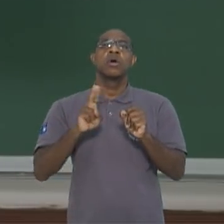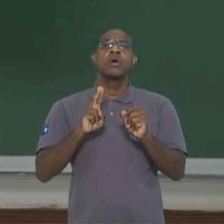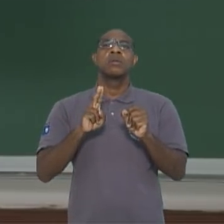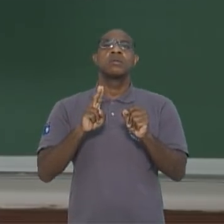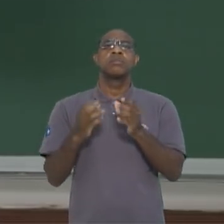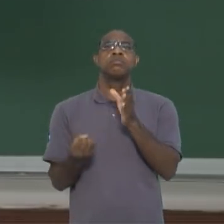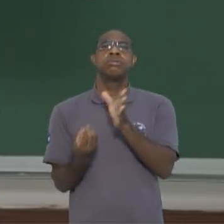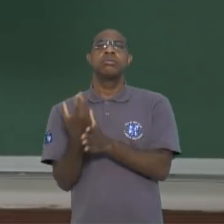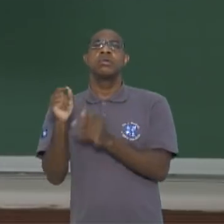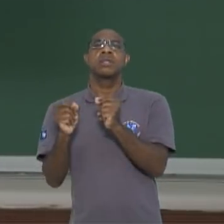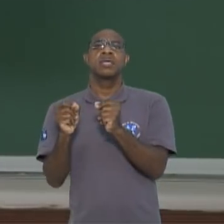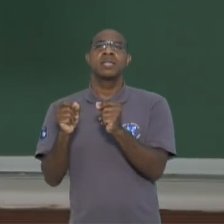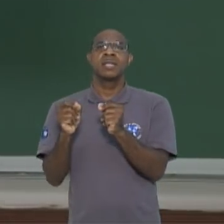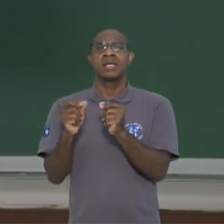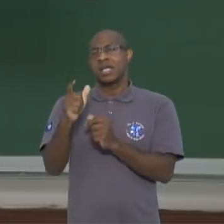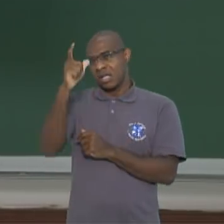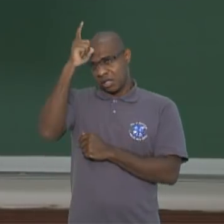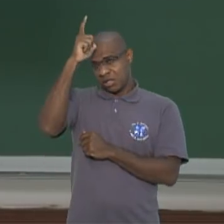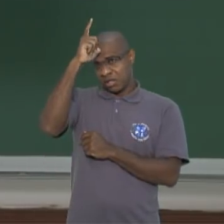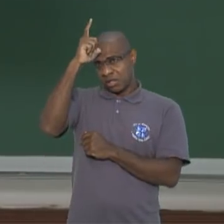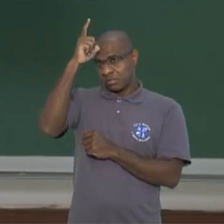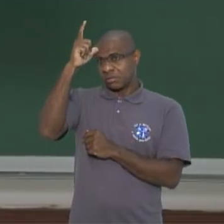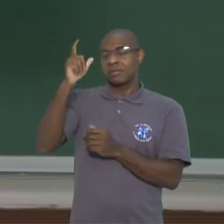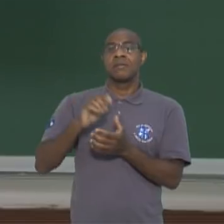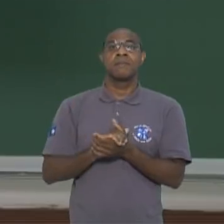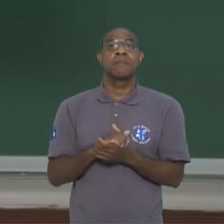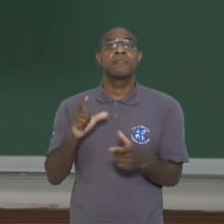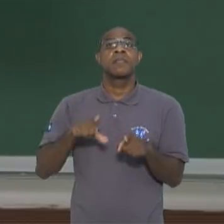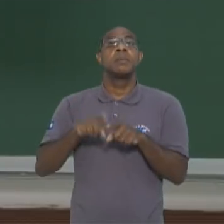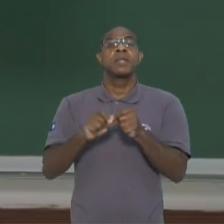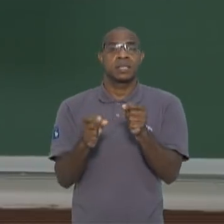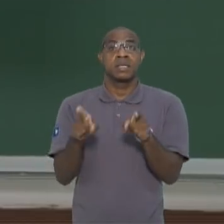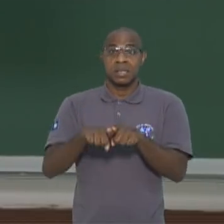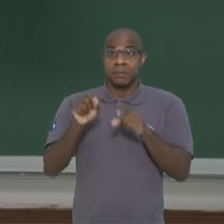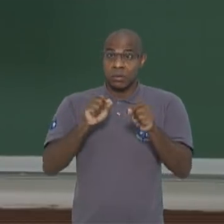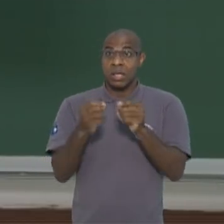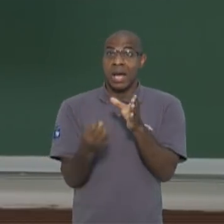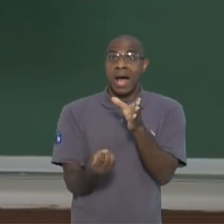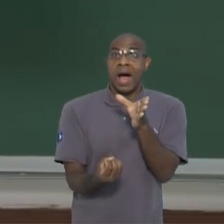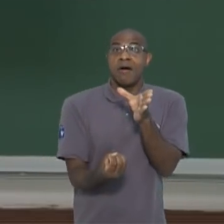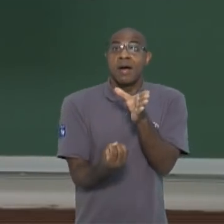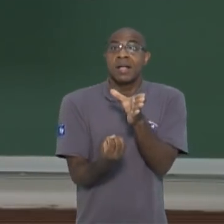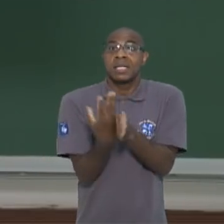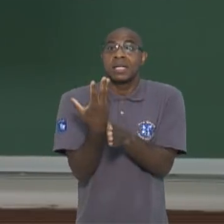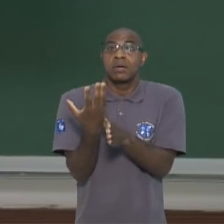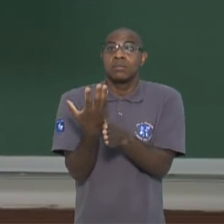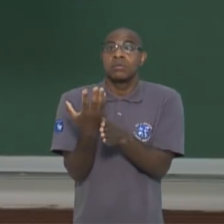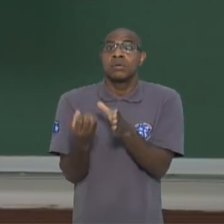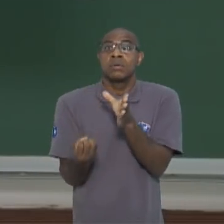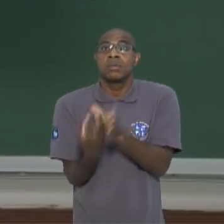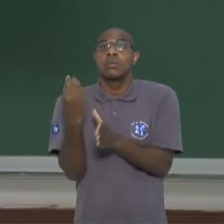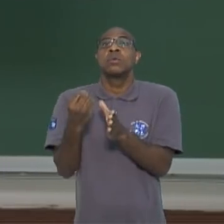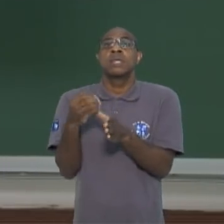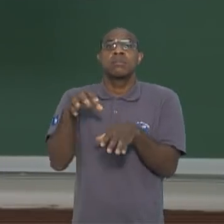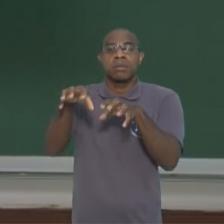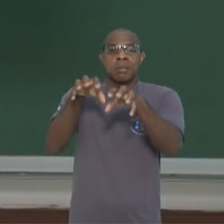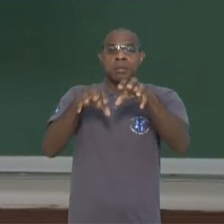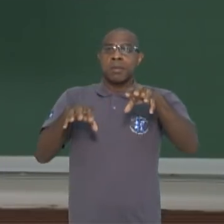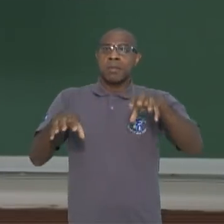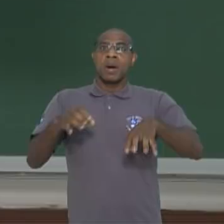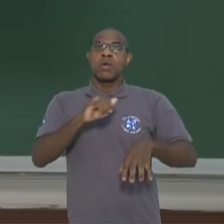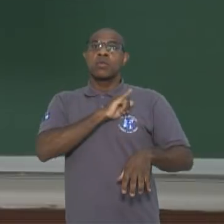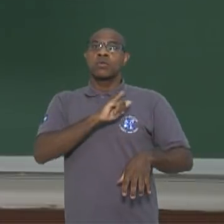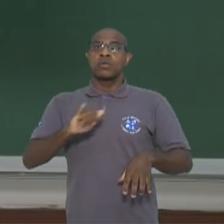povos germânicos. A gente também viu a formação dos reinos dentro da Europa e no norte da África, que é o caso dos